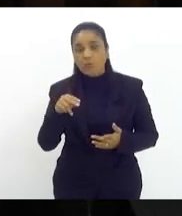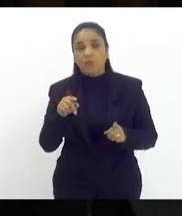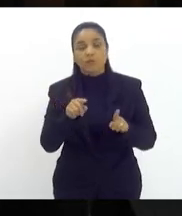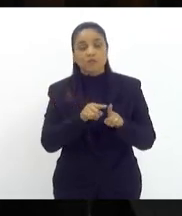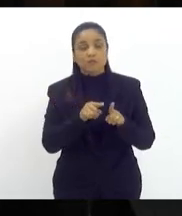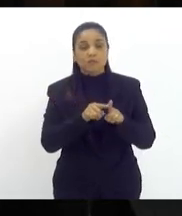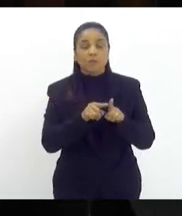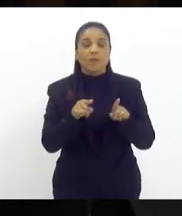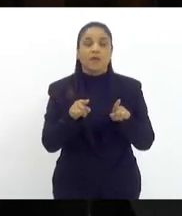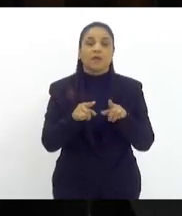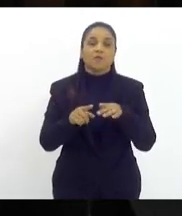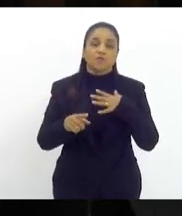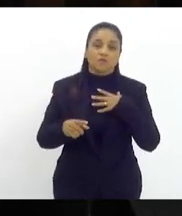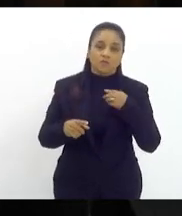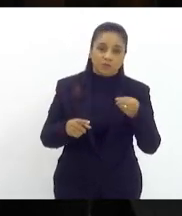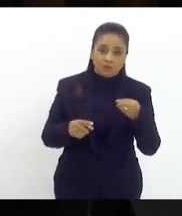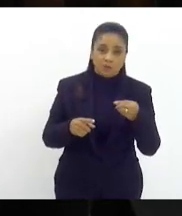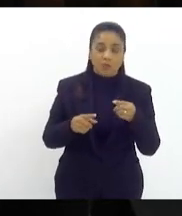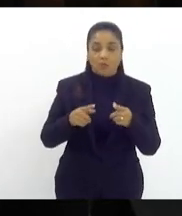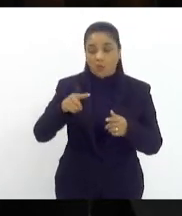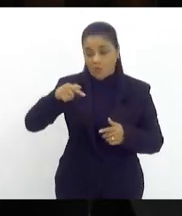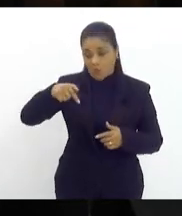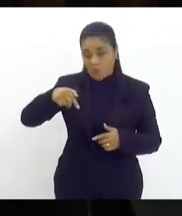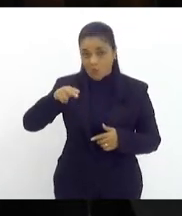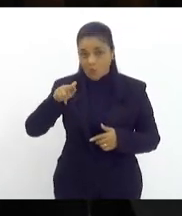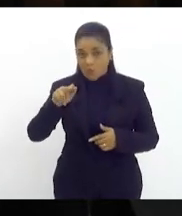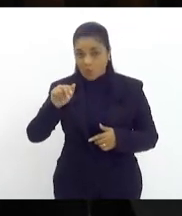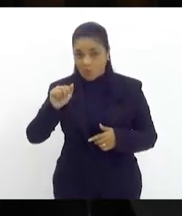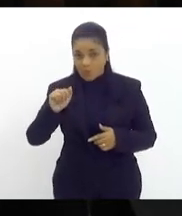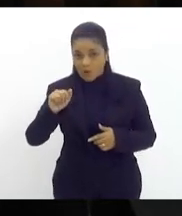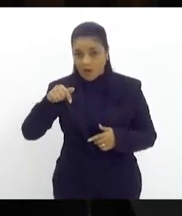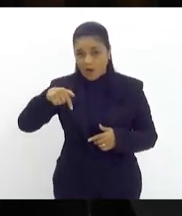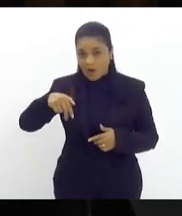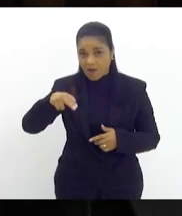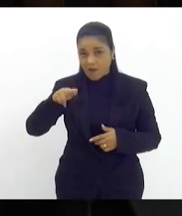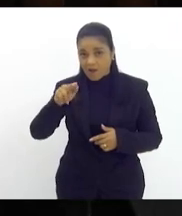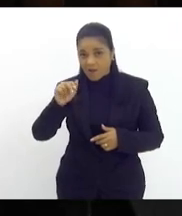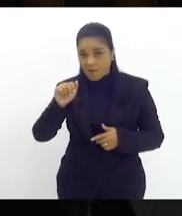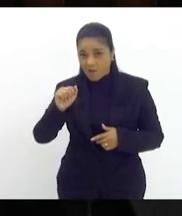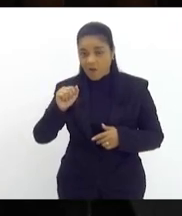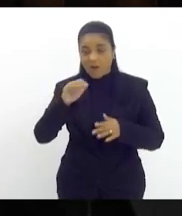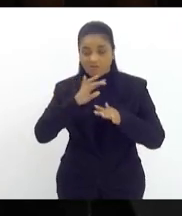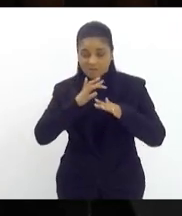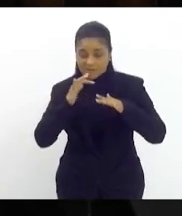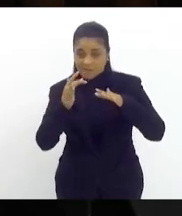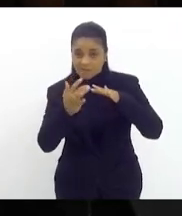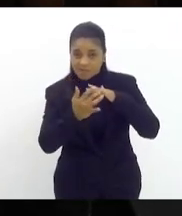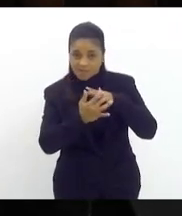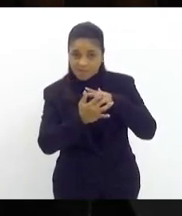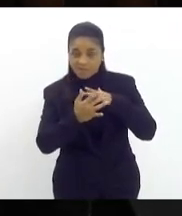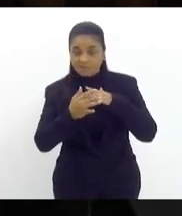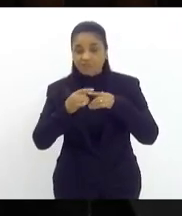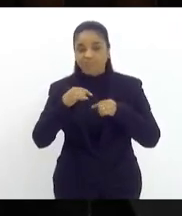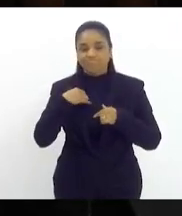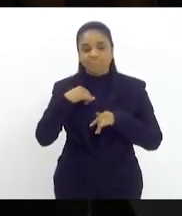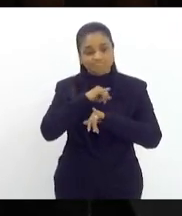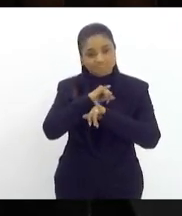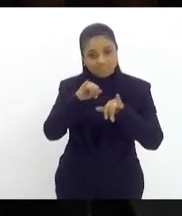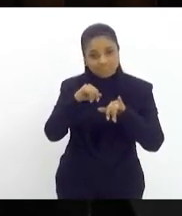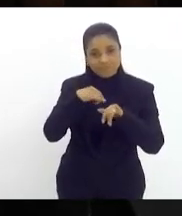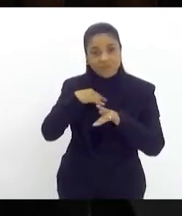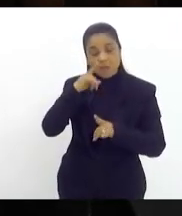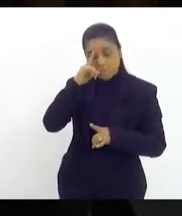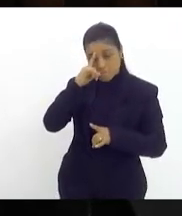filho o Quaquá diversas vezes nas suas redes sociais insinuou que o mandante do crime